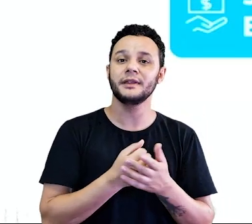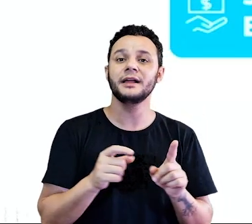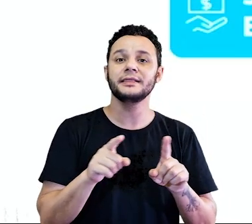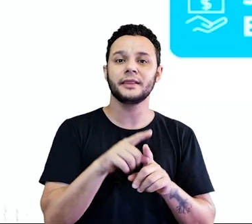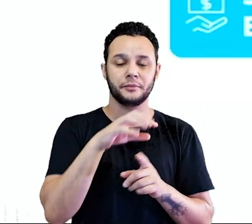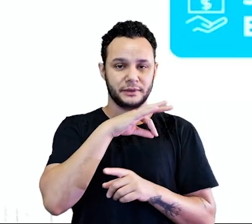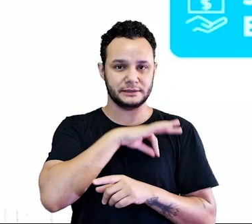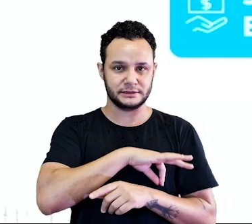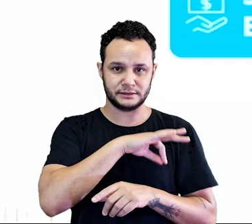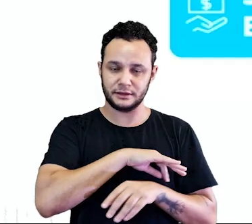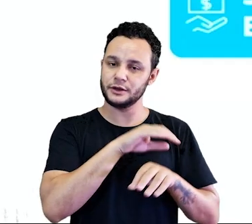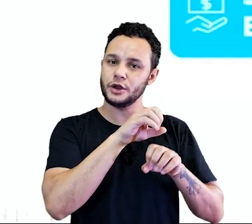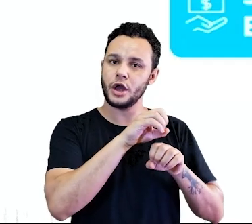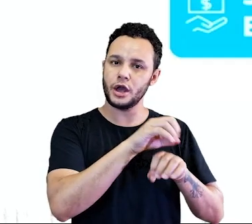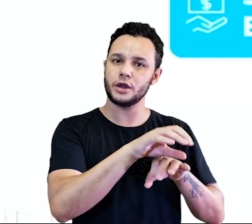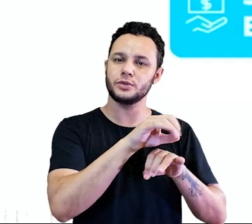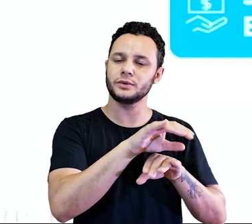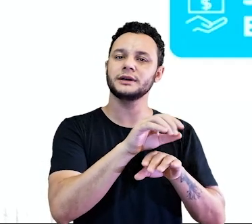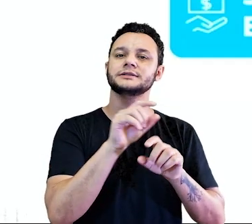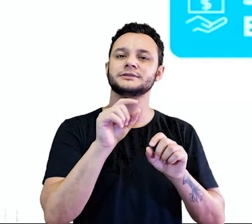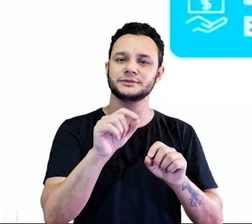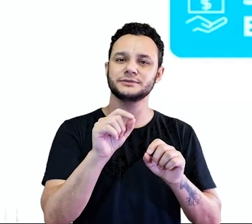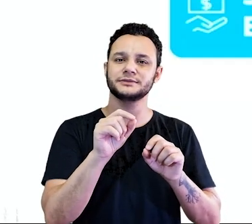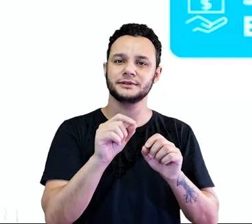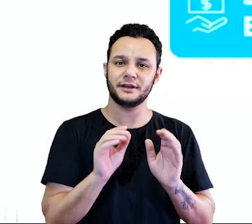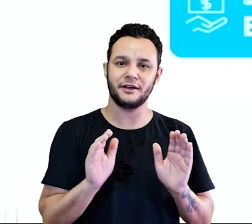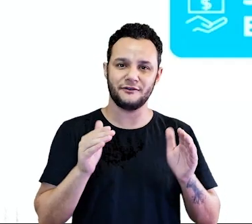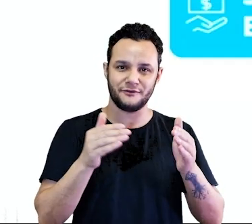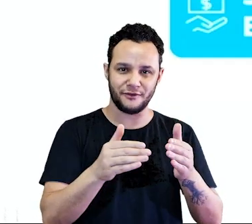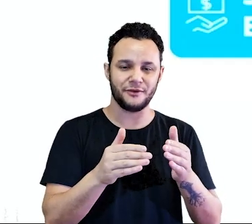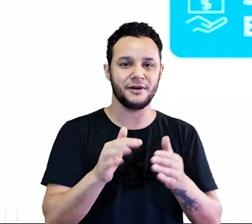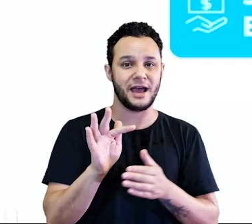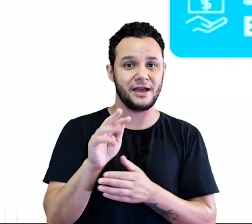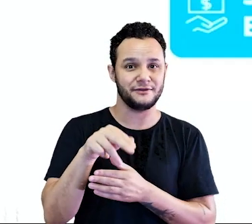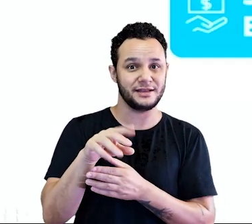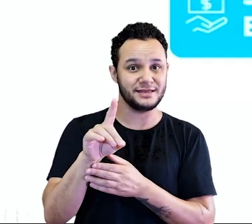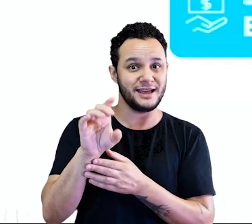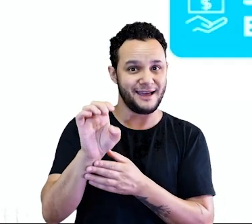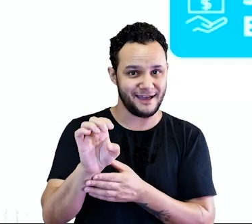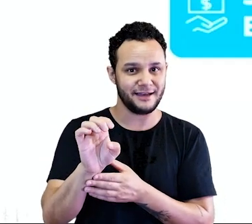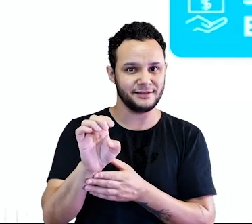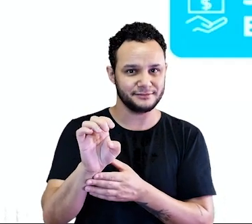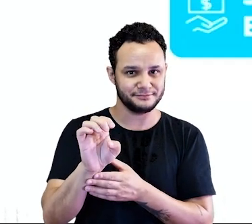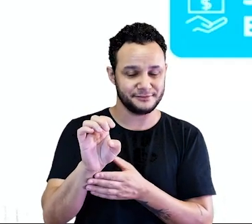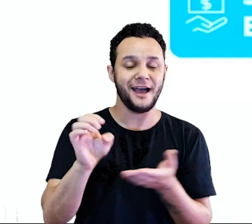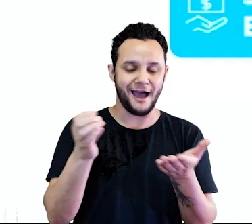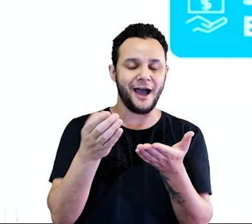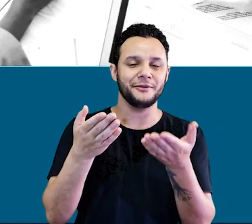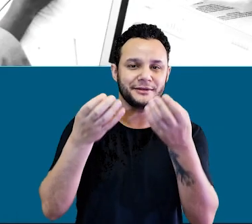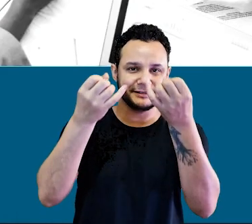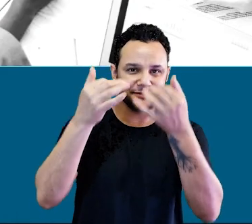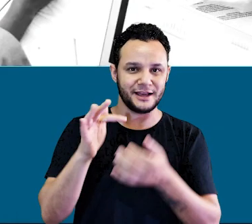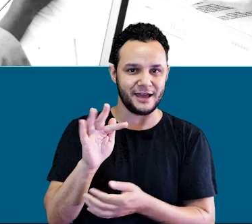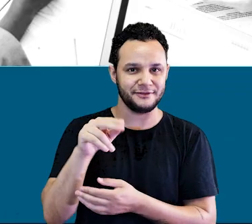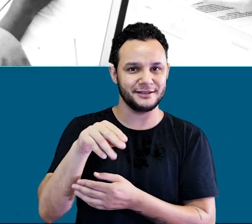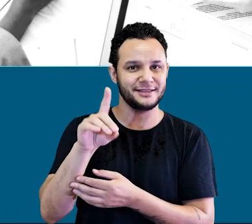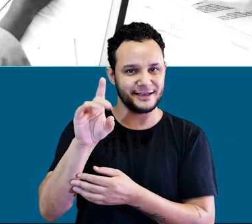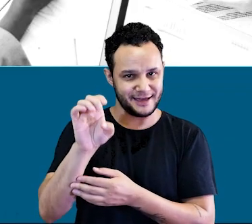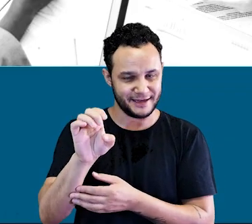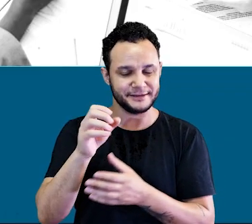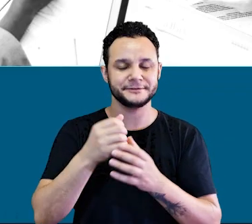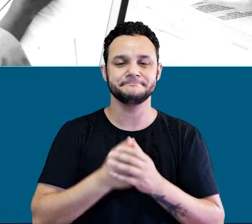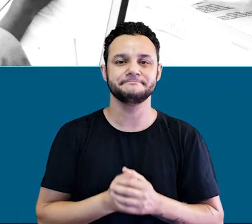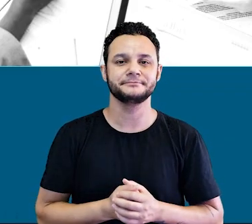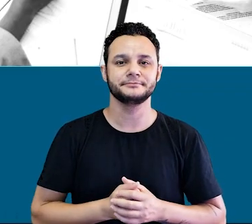gente também vai ter o salário educação que vai financiar principalmente o FNDE, isso que a gente já vai ver agora,